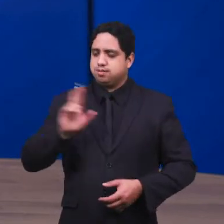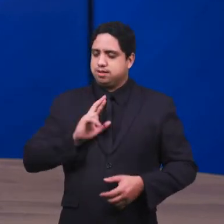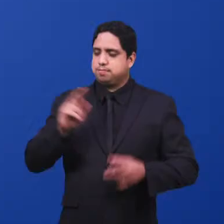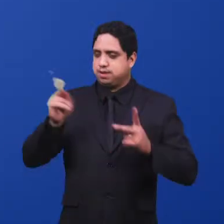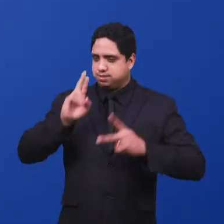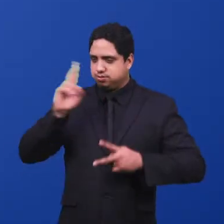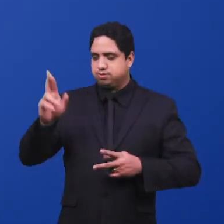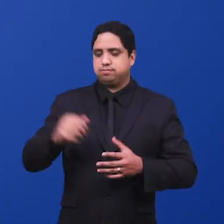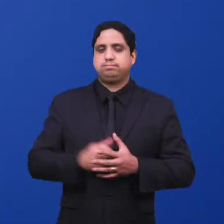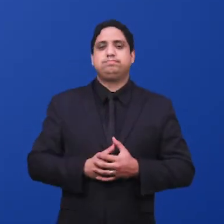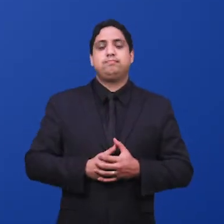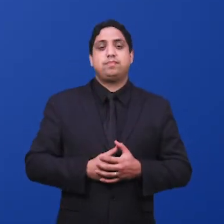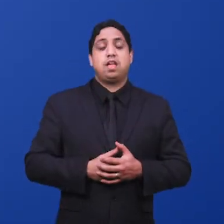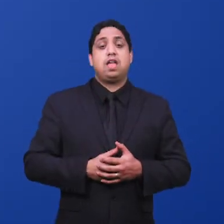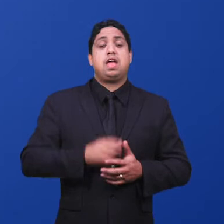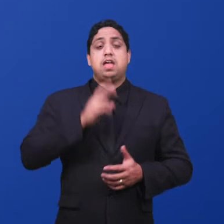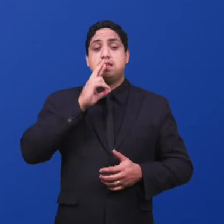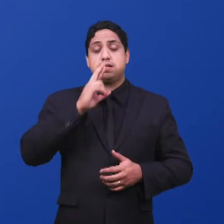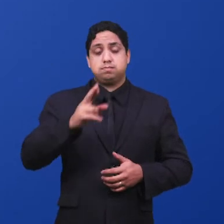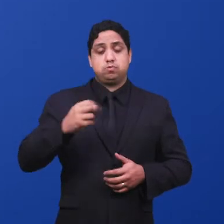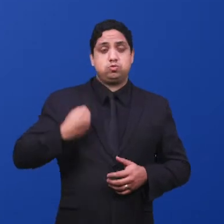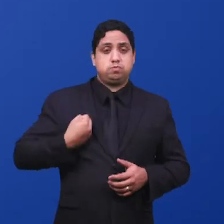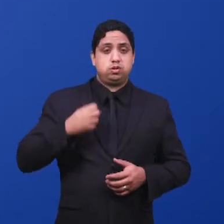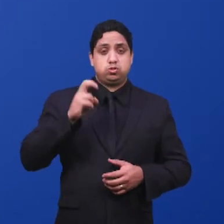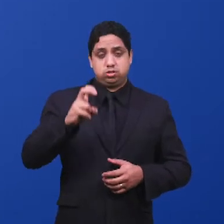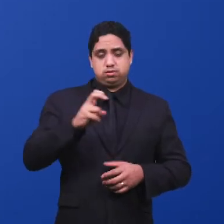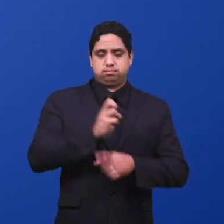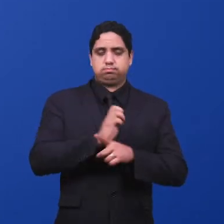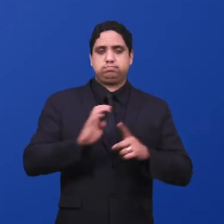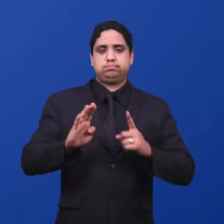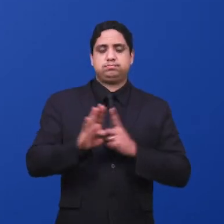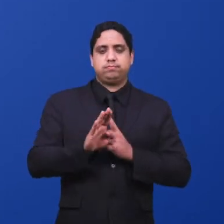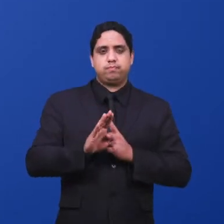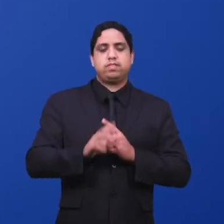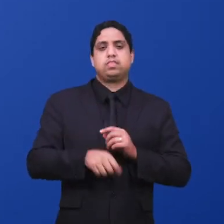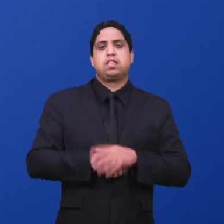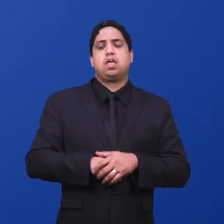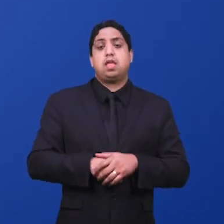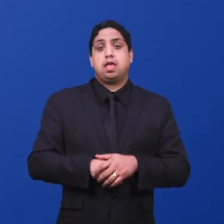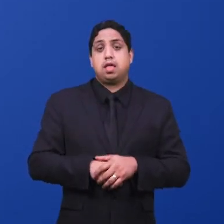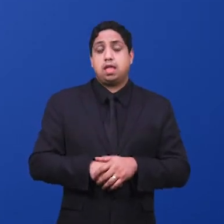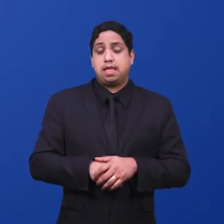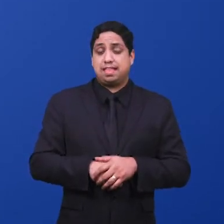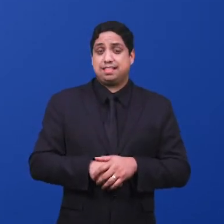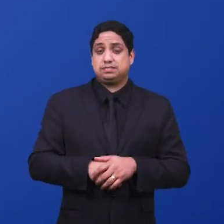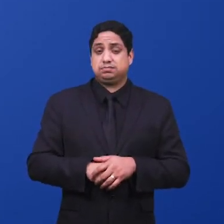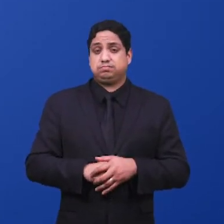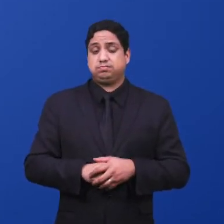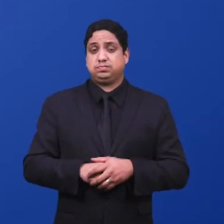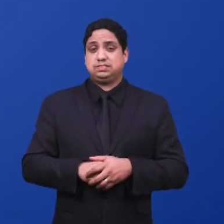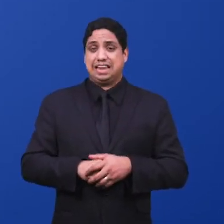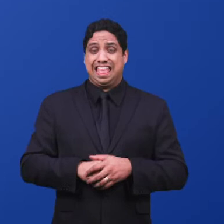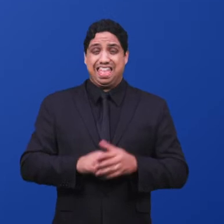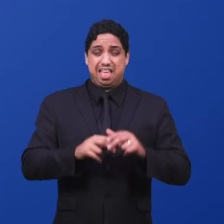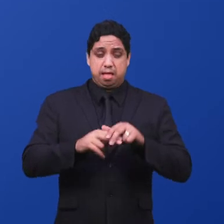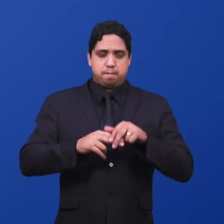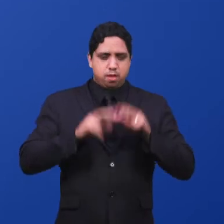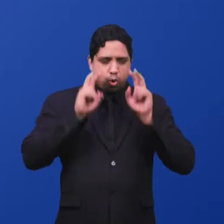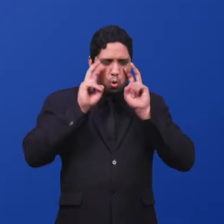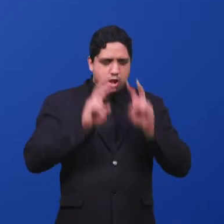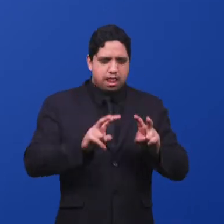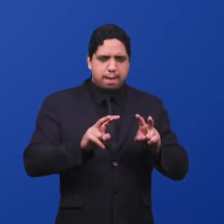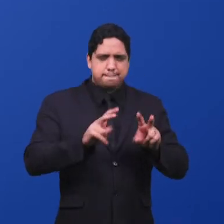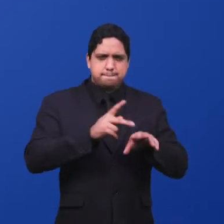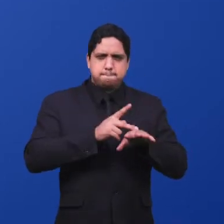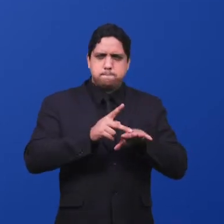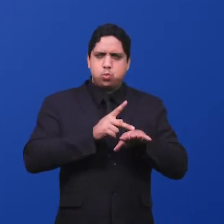Jesus. Resposta de número 5 da EBD. Apenas pelo olhar e pureza do Espírito